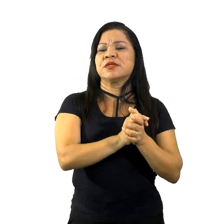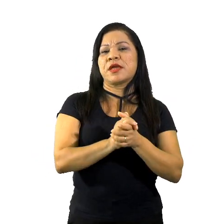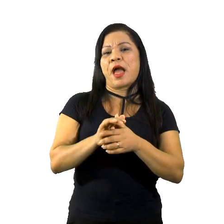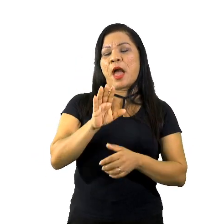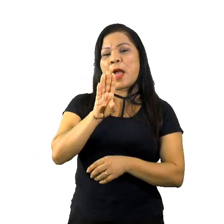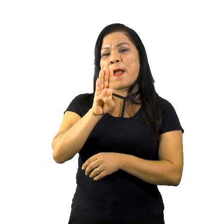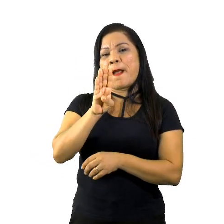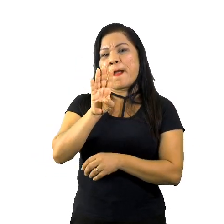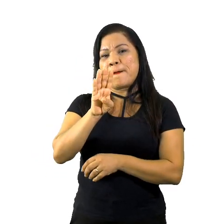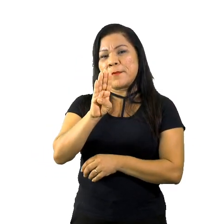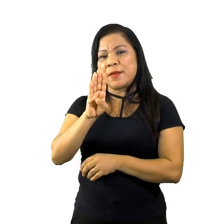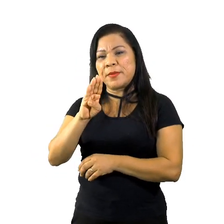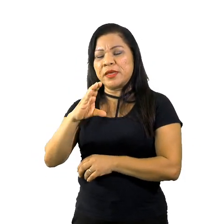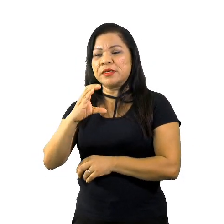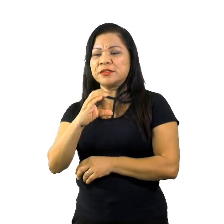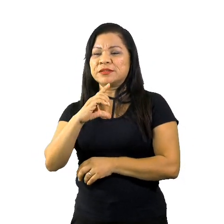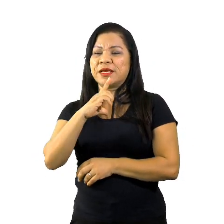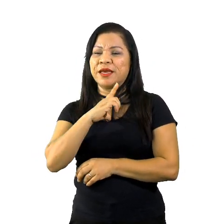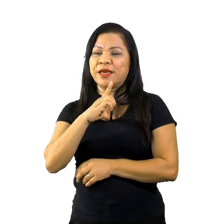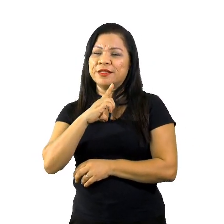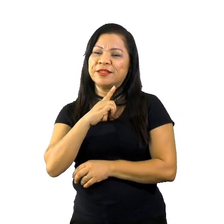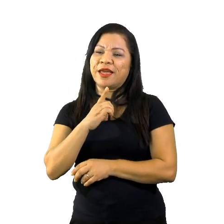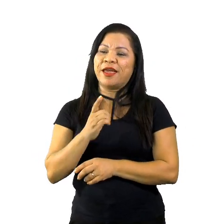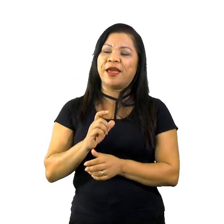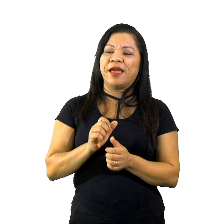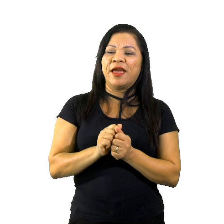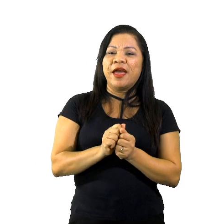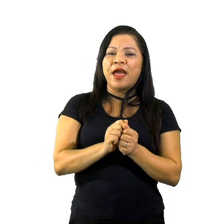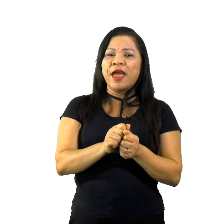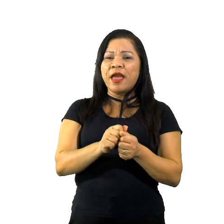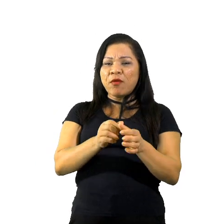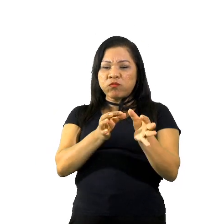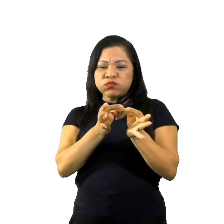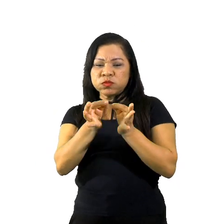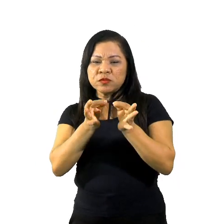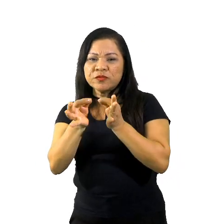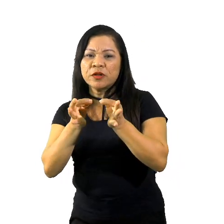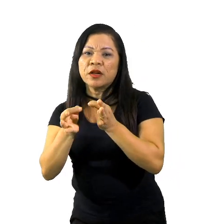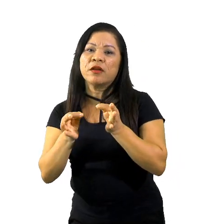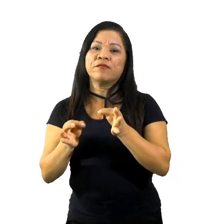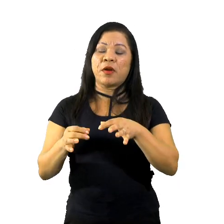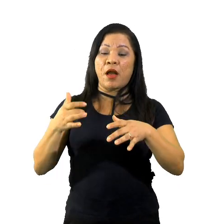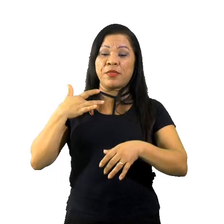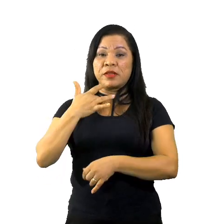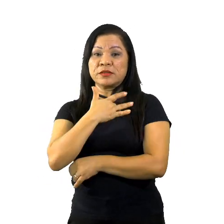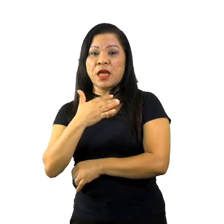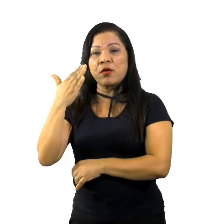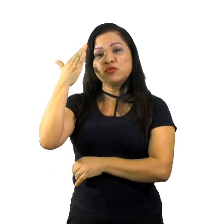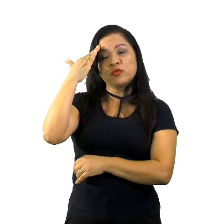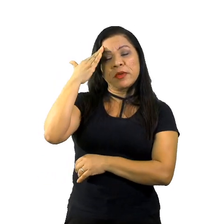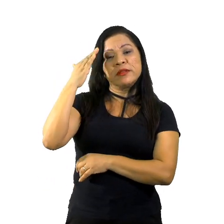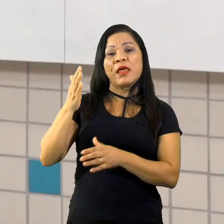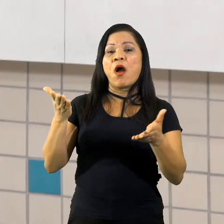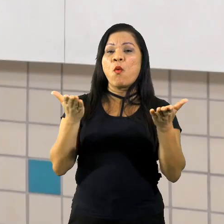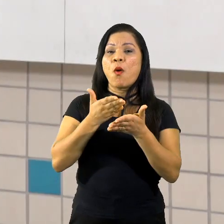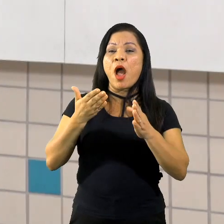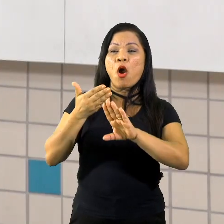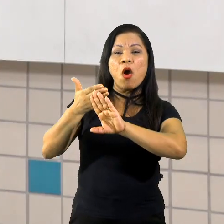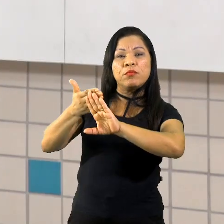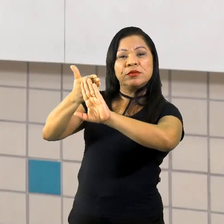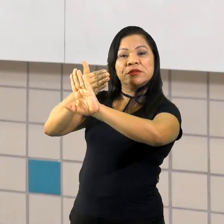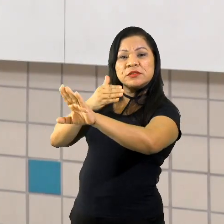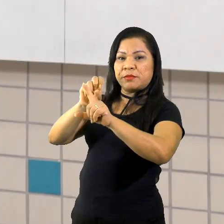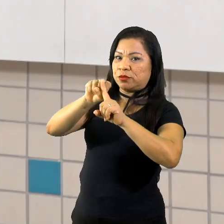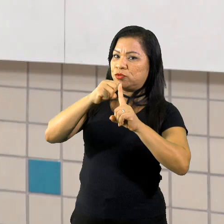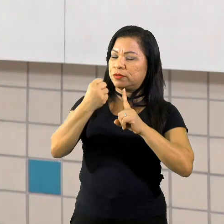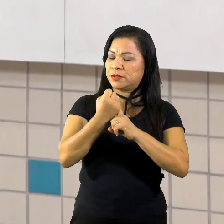sugestões para ajudar a preservar a saúde mental nesse momento de distanciamento social. Então, observem, o